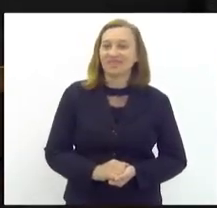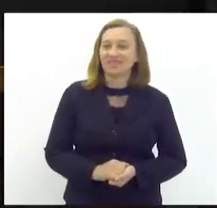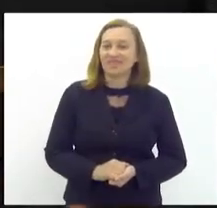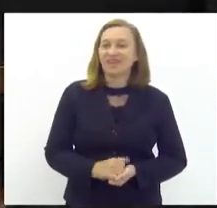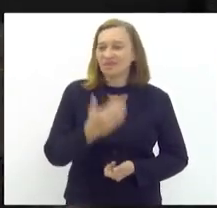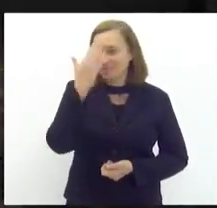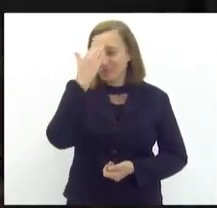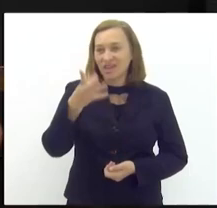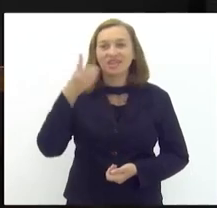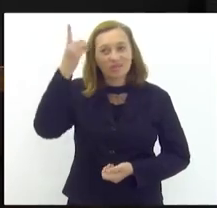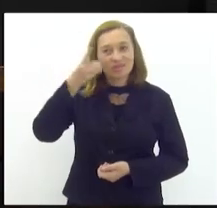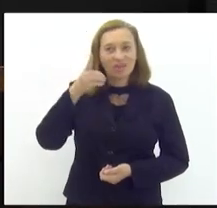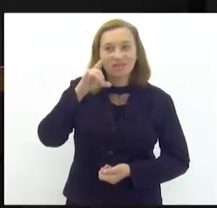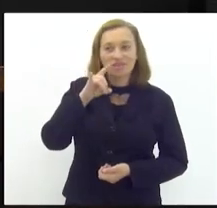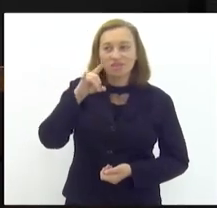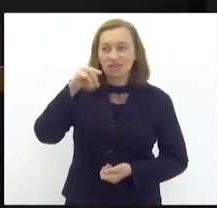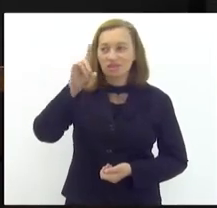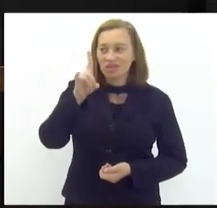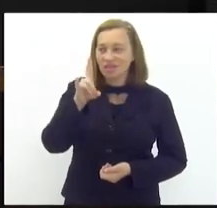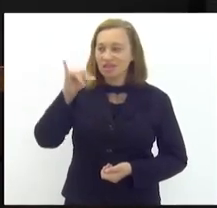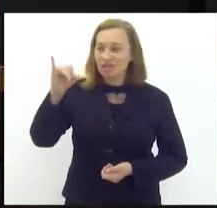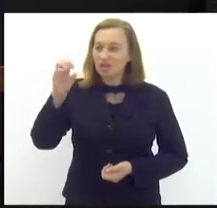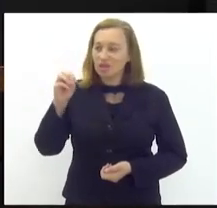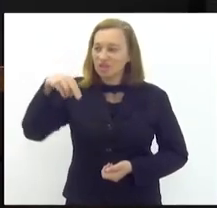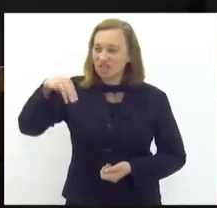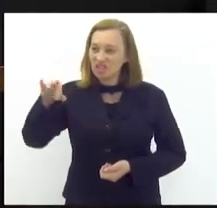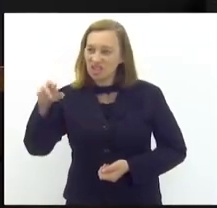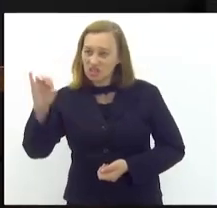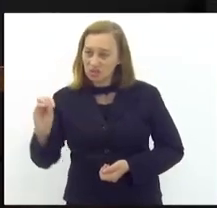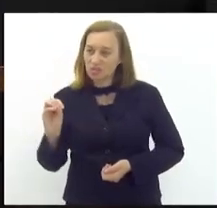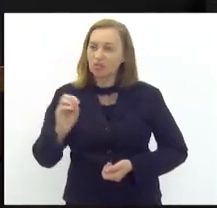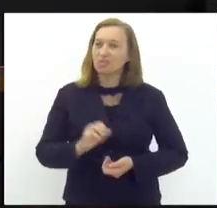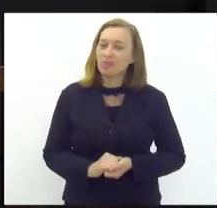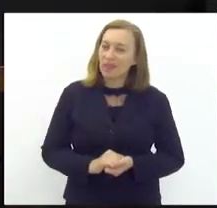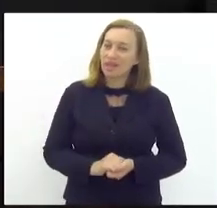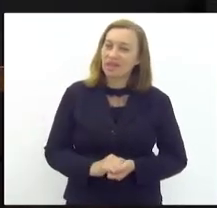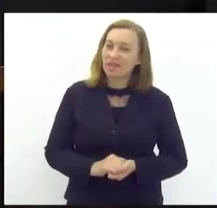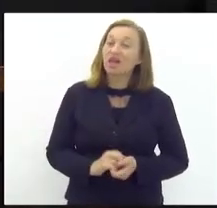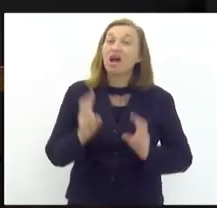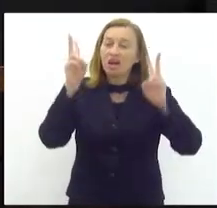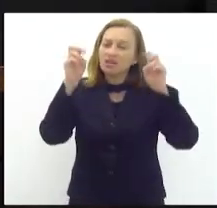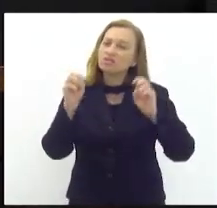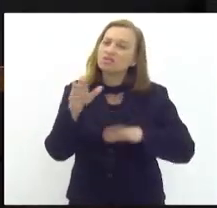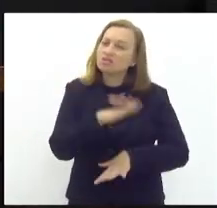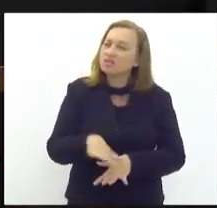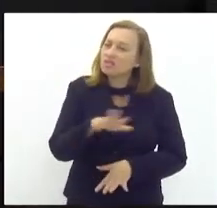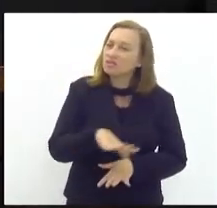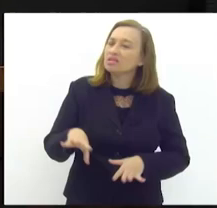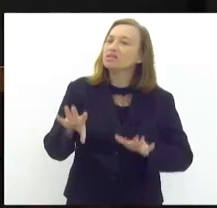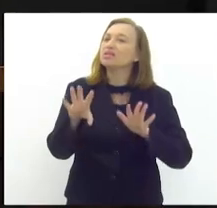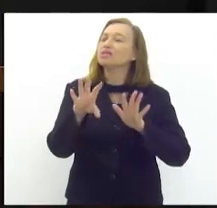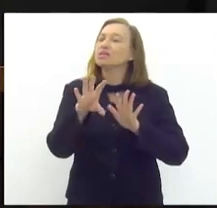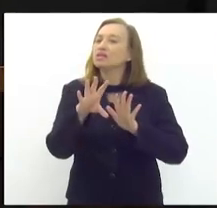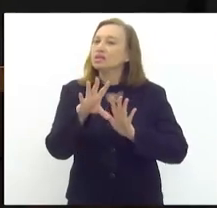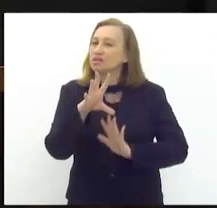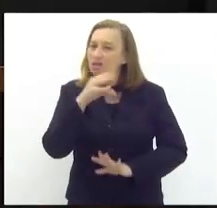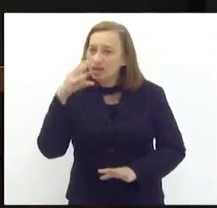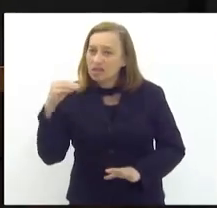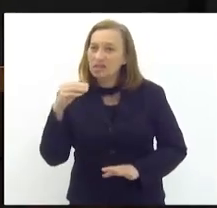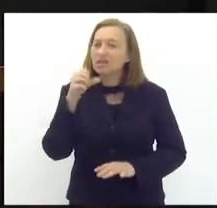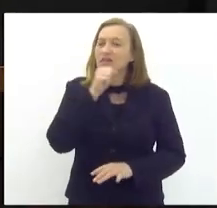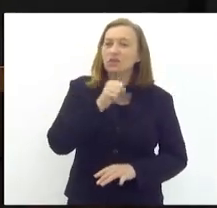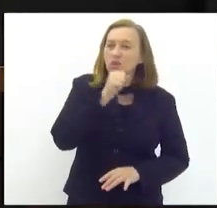Muito obrigado Deputado Dionísio para emitir parecer pela comissão de assuntos da criança do Adolescente do Idoso